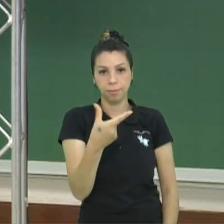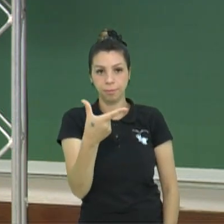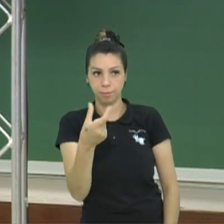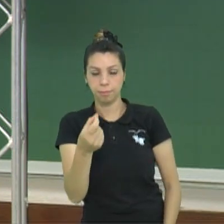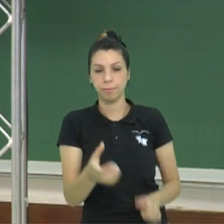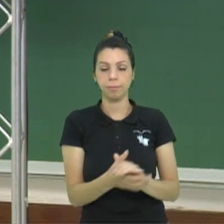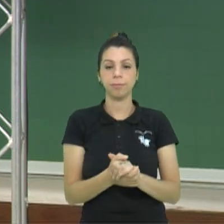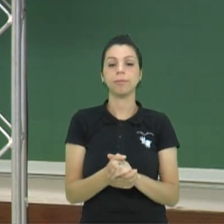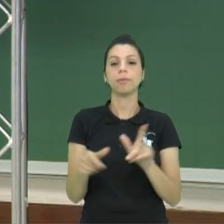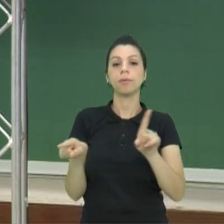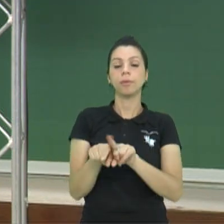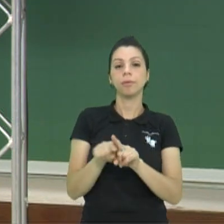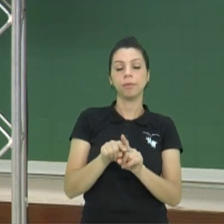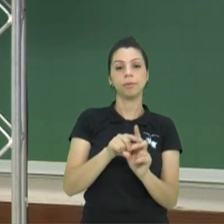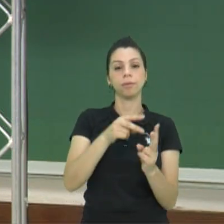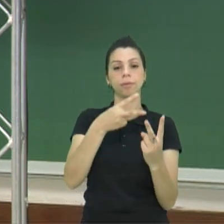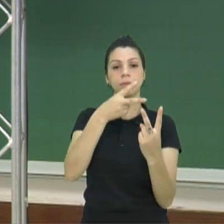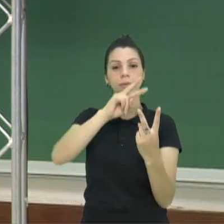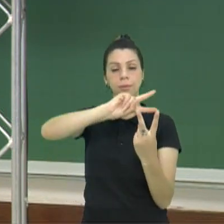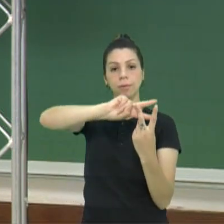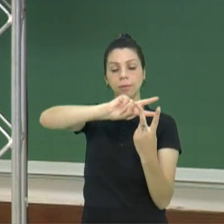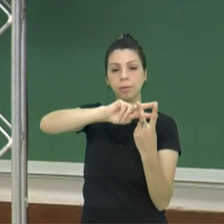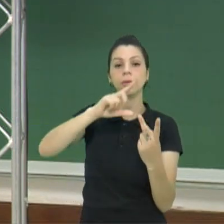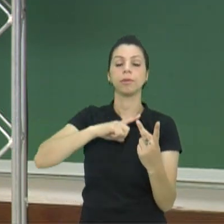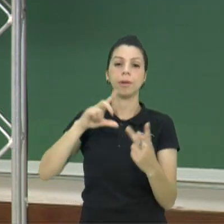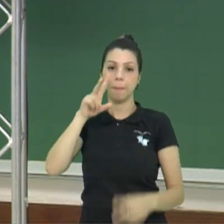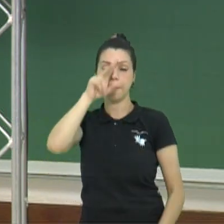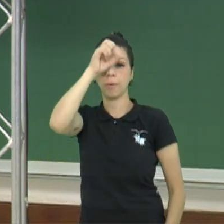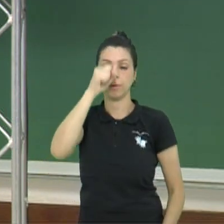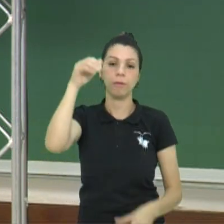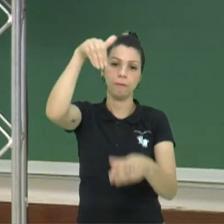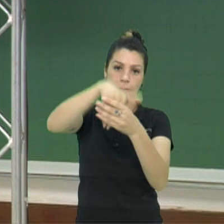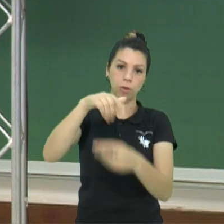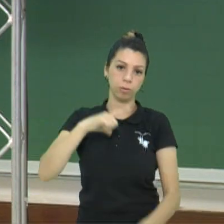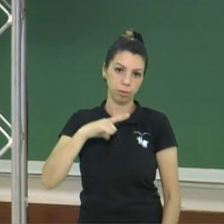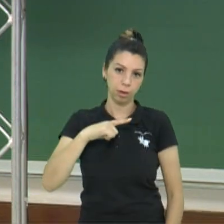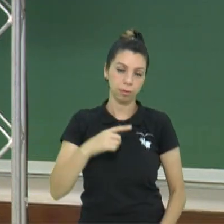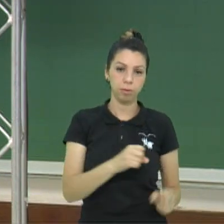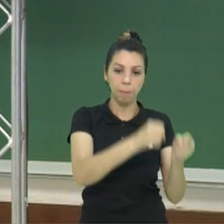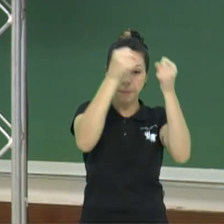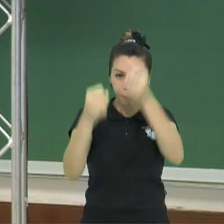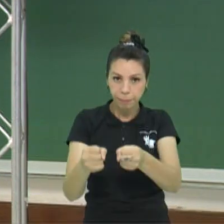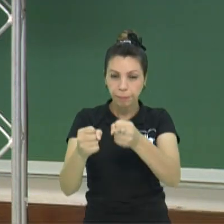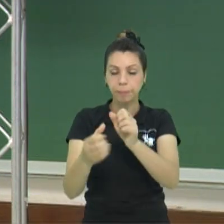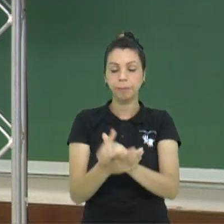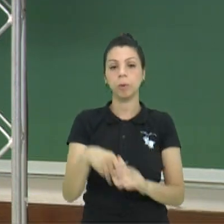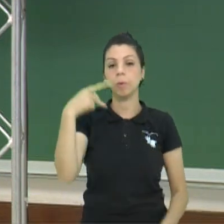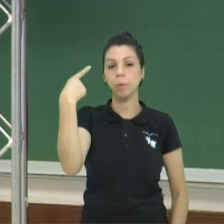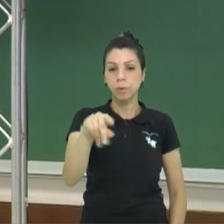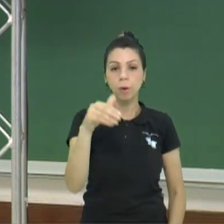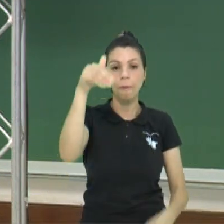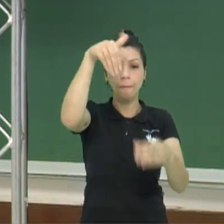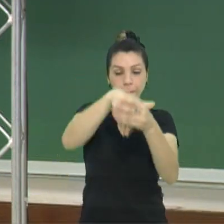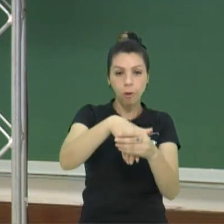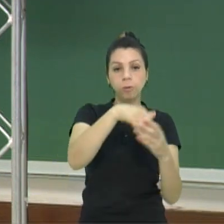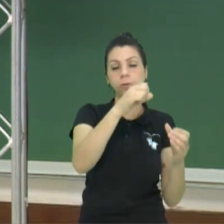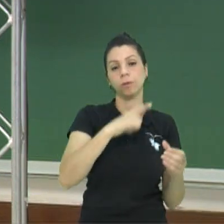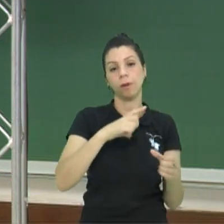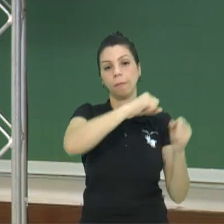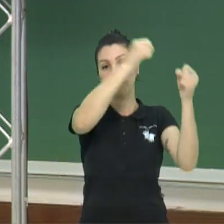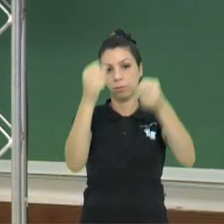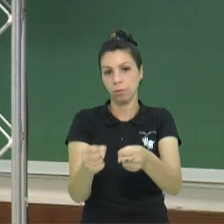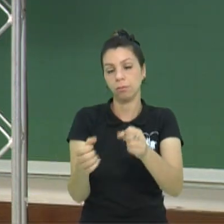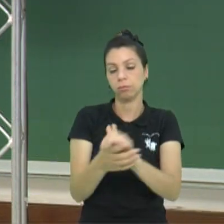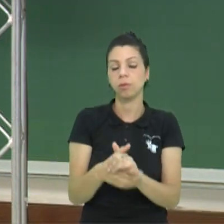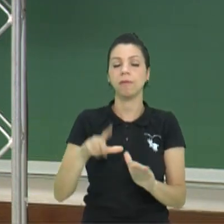usa a hashtag Seu Voto Tem Poder. Então, seu voto tem poder. Você vai ver muito essa logomarca em